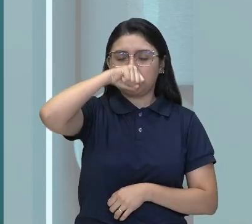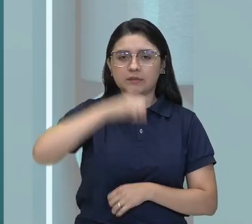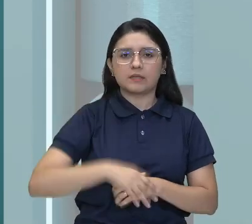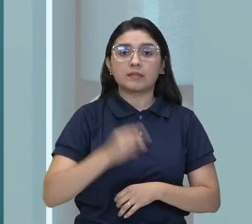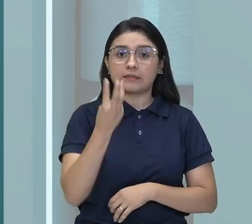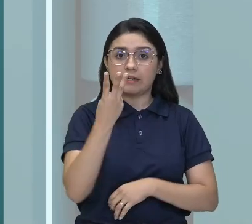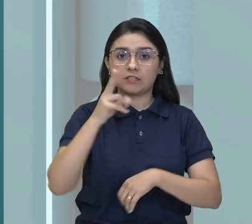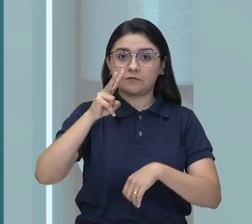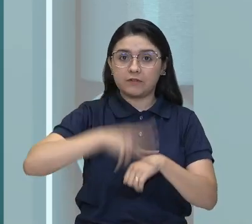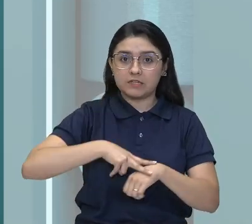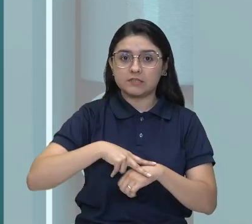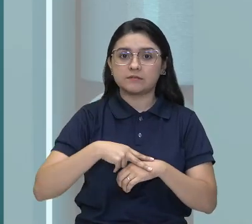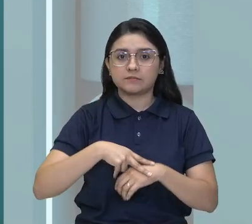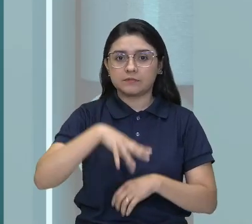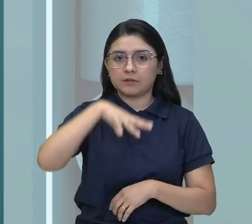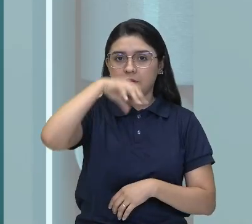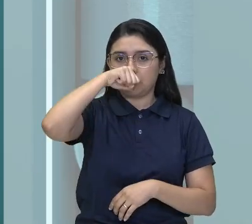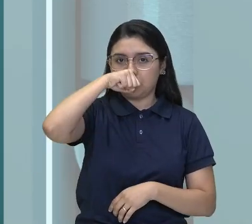vezes,